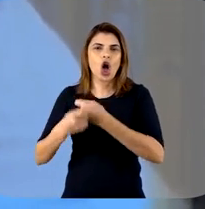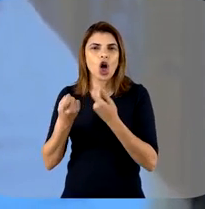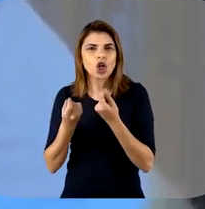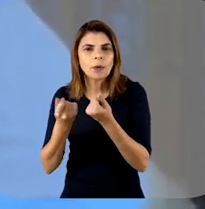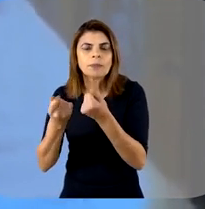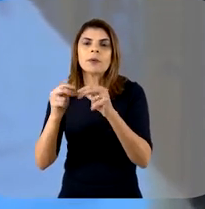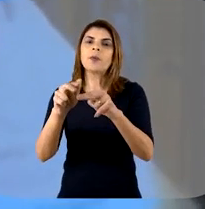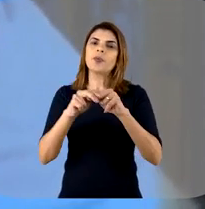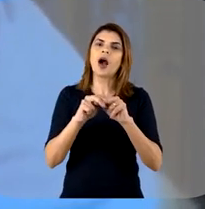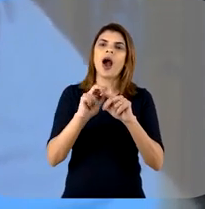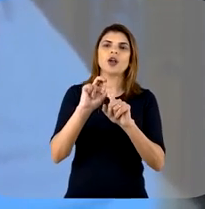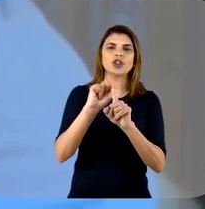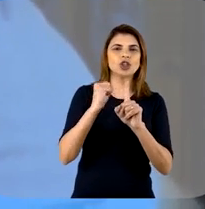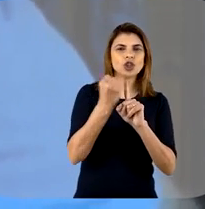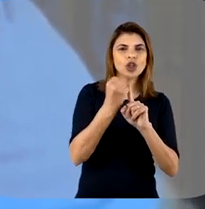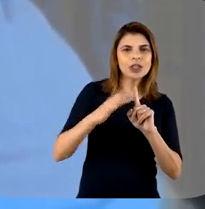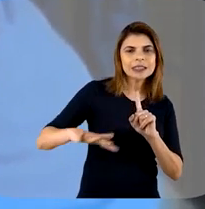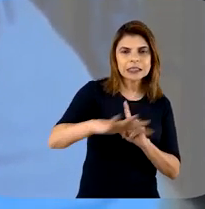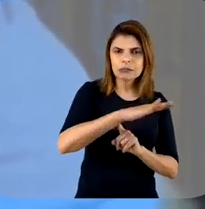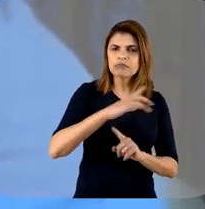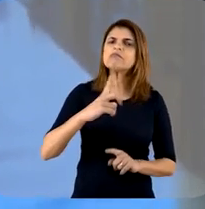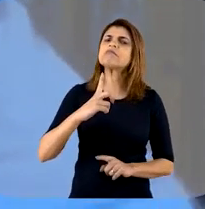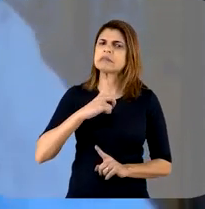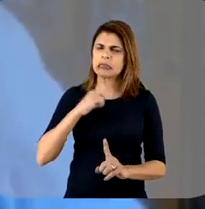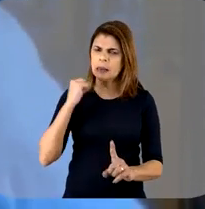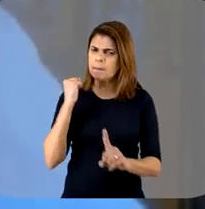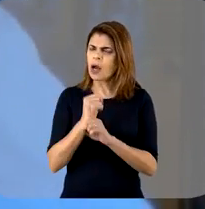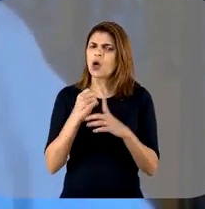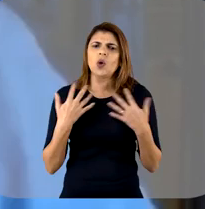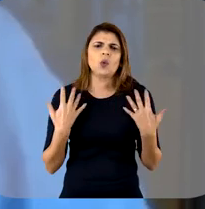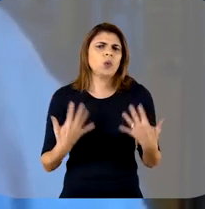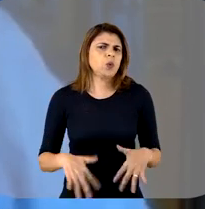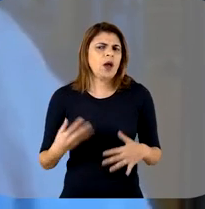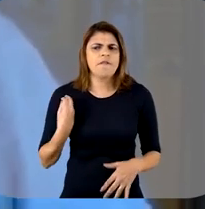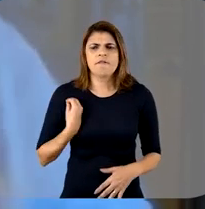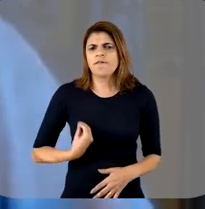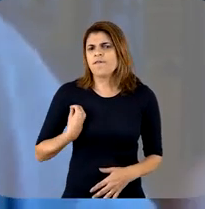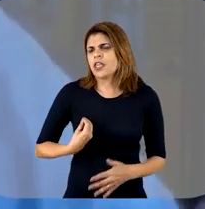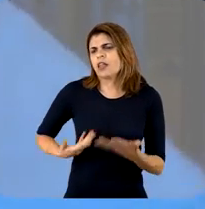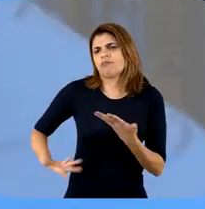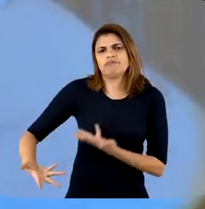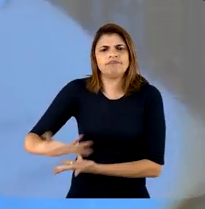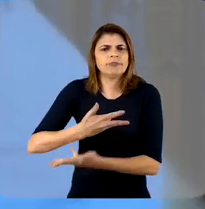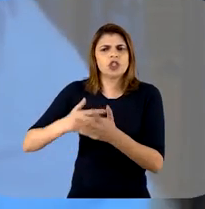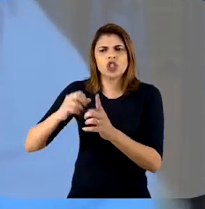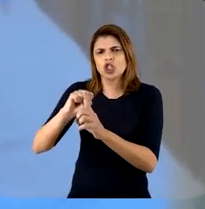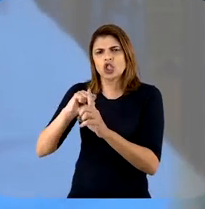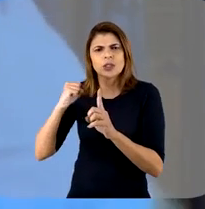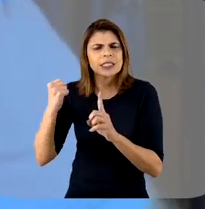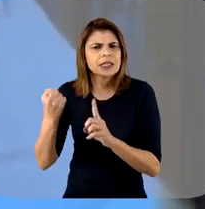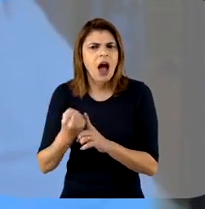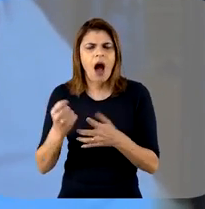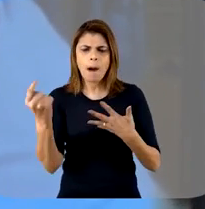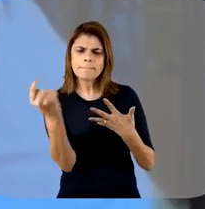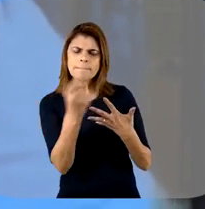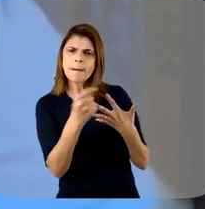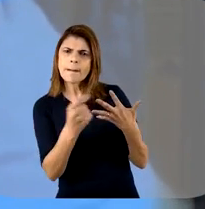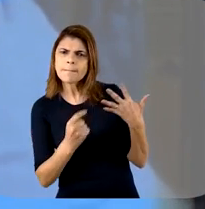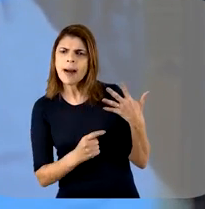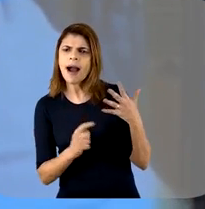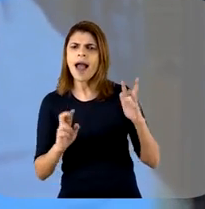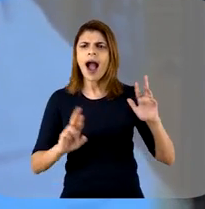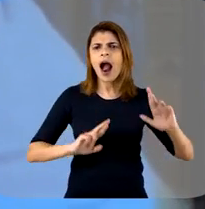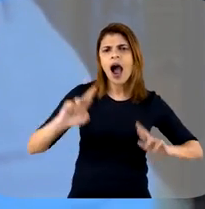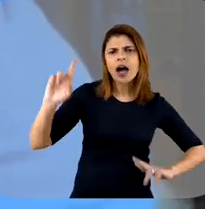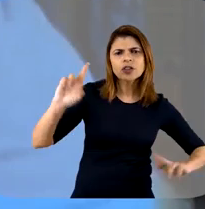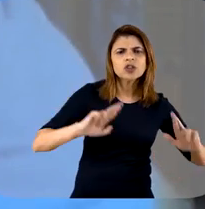né? Tem efeitos extremamente danosos sobre a vida social, né? Todo o conjunto de relações e o